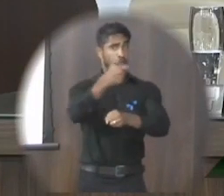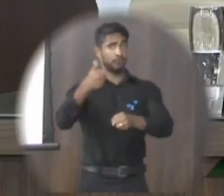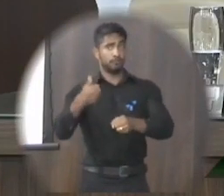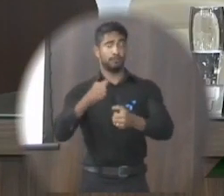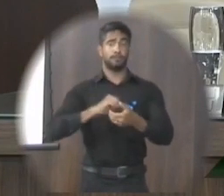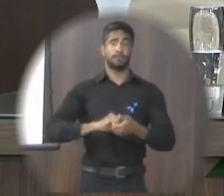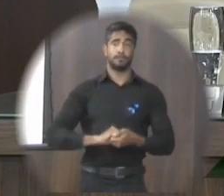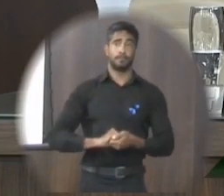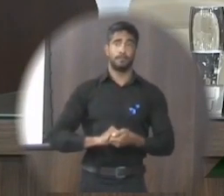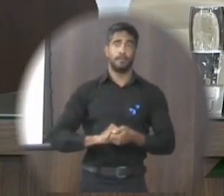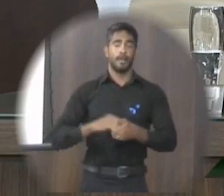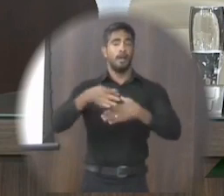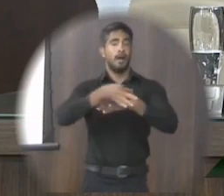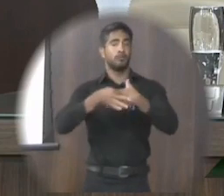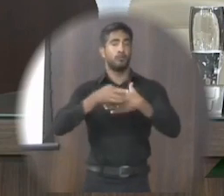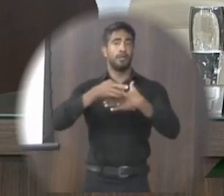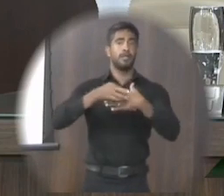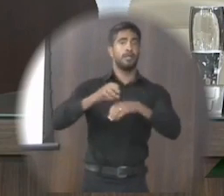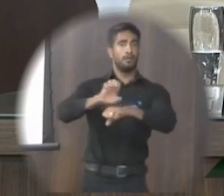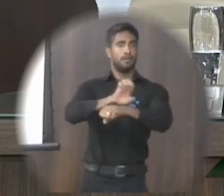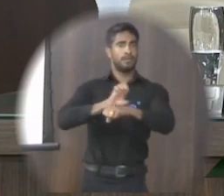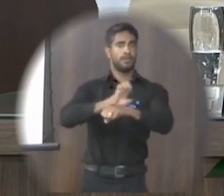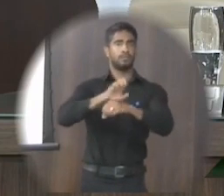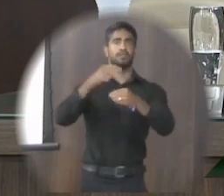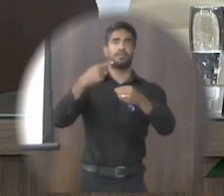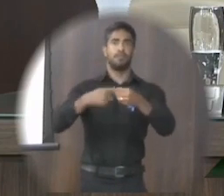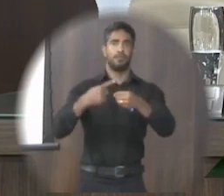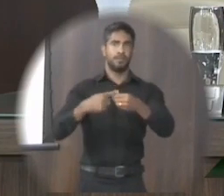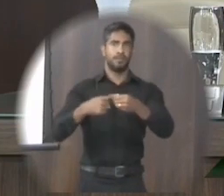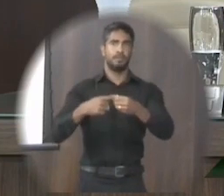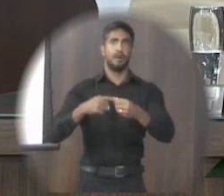088/2021. Autoria, Poder Executivo Municipal.